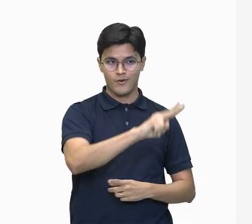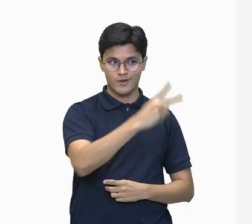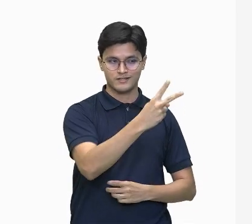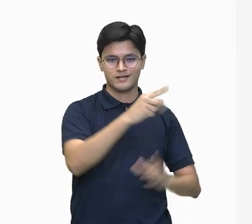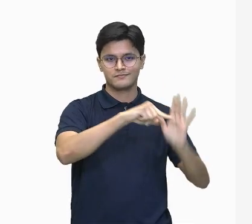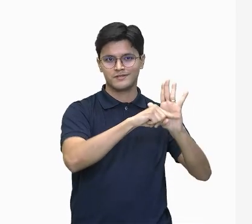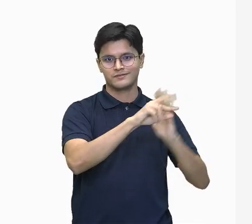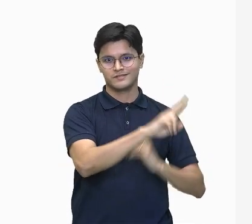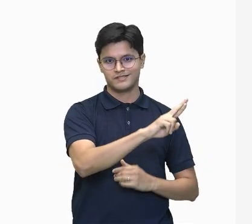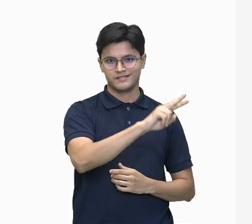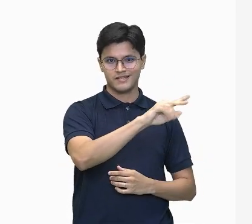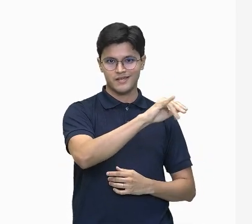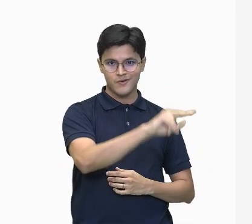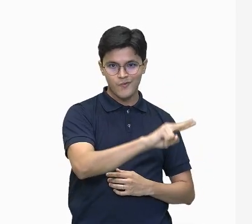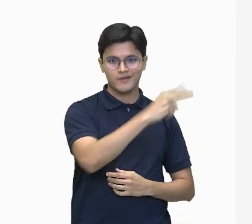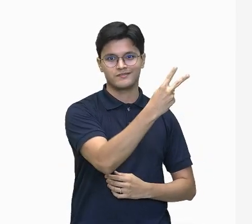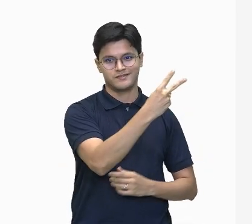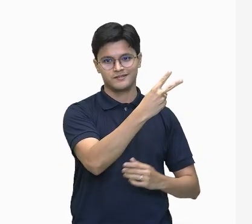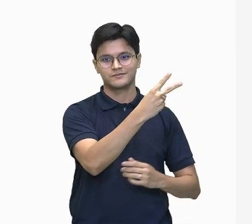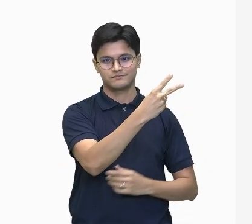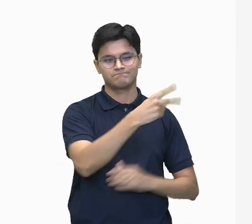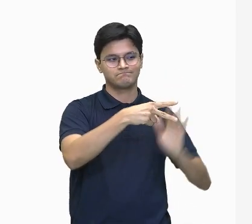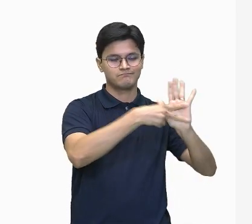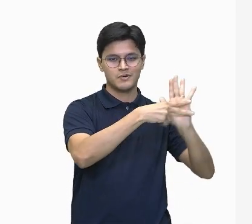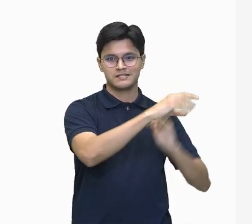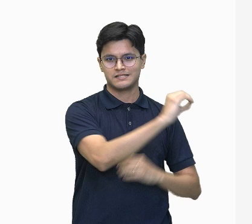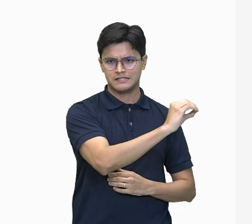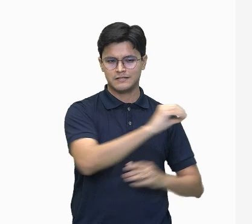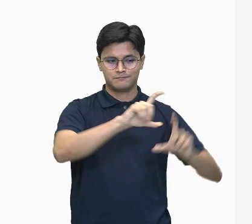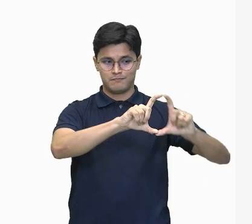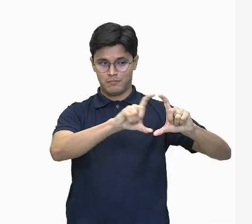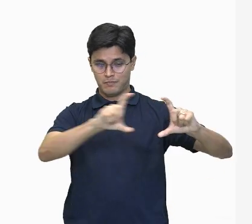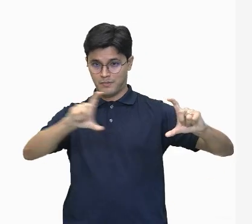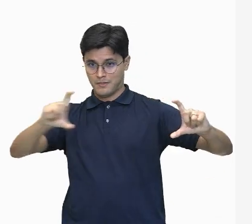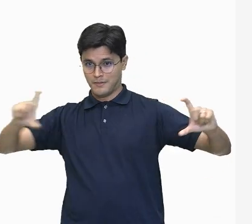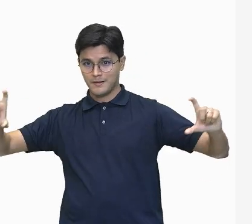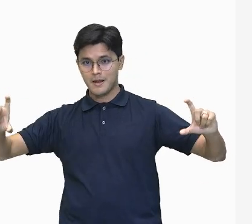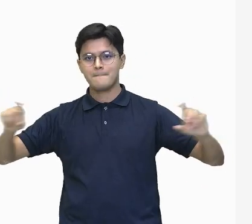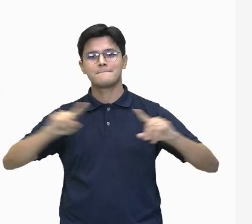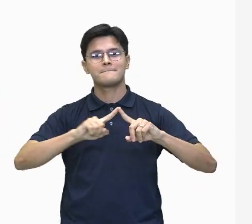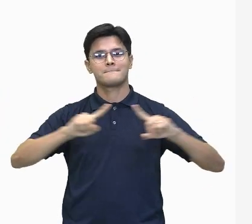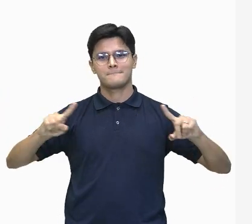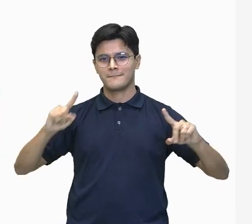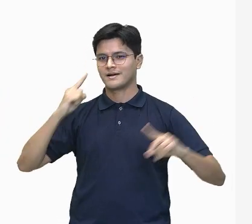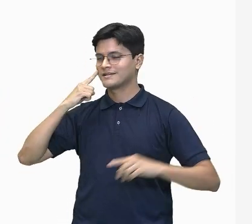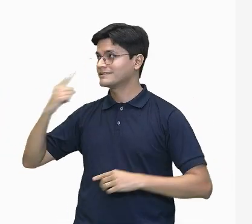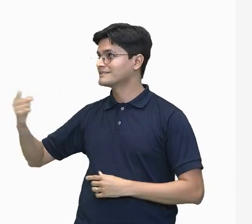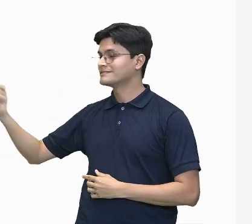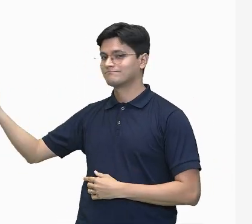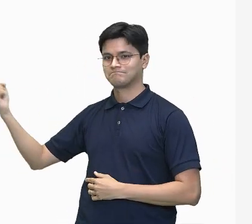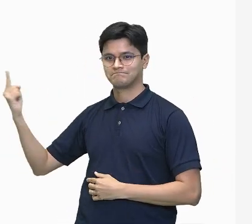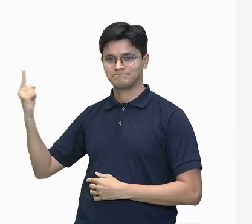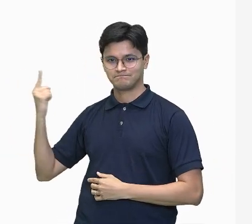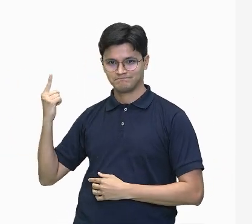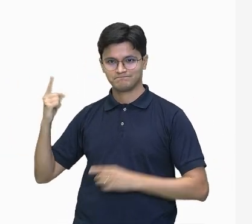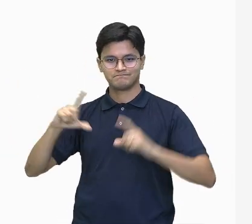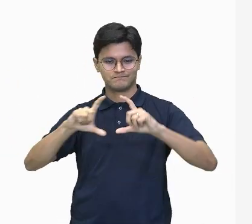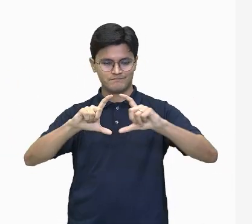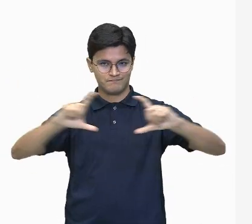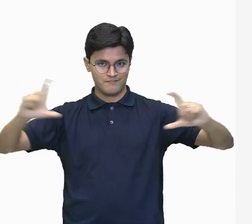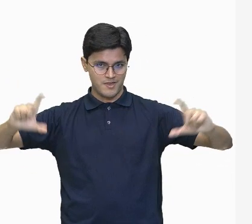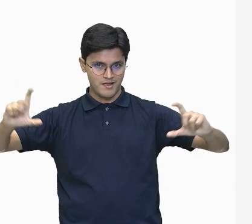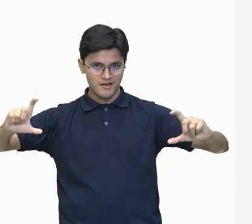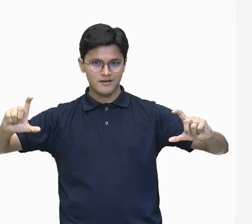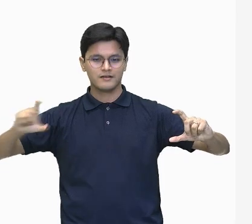quadrado, tudo isso fica gigante, né? Mas acredite, essa expressão nada